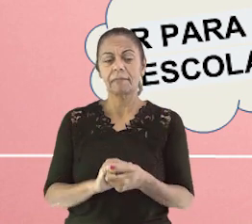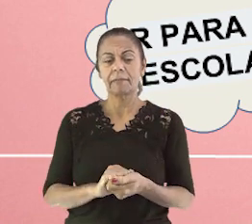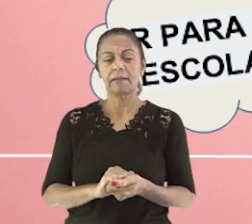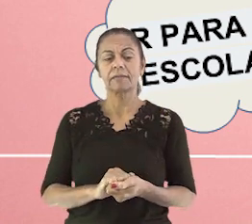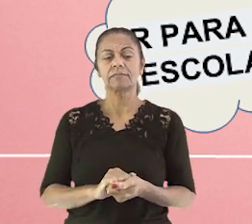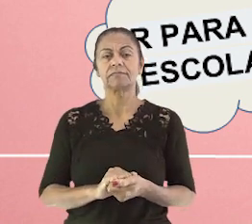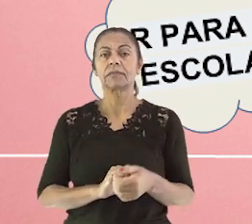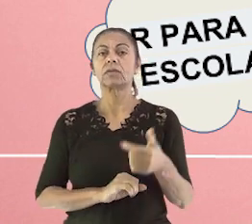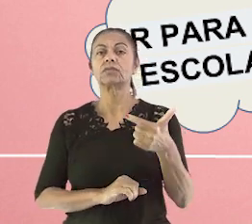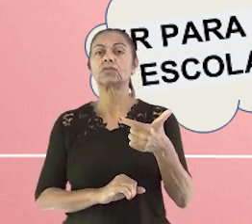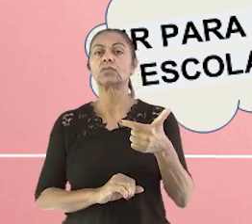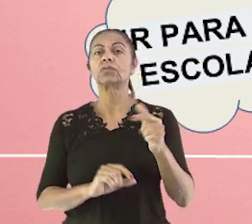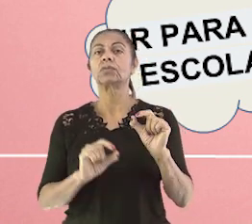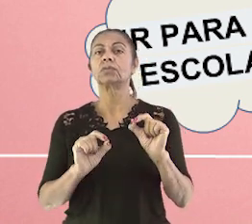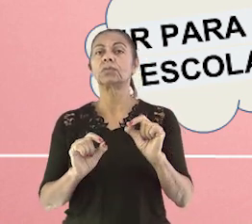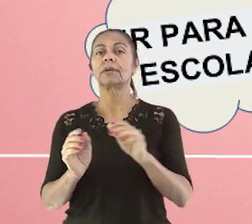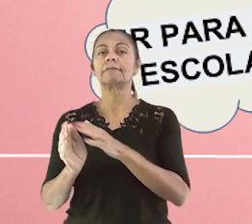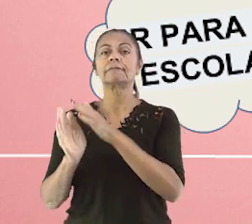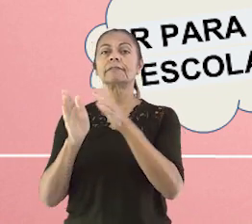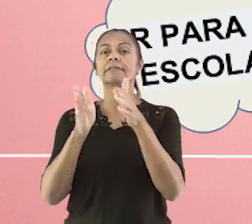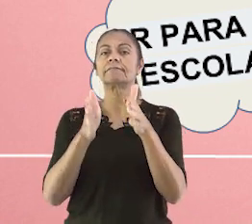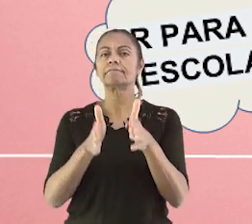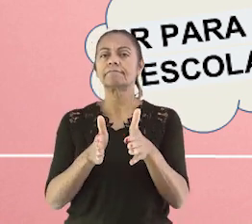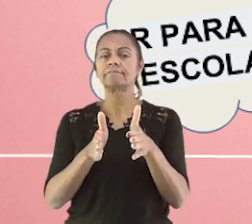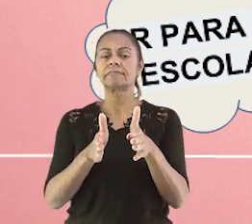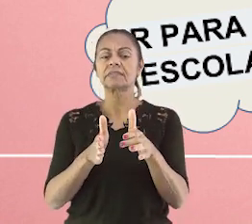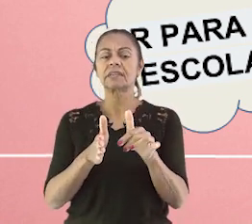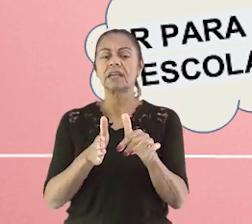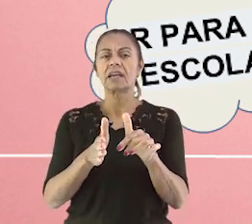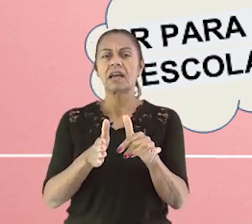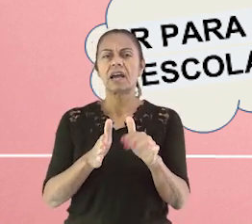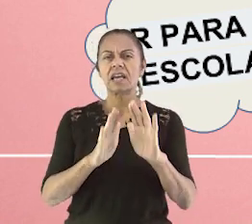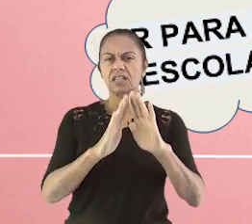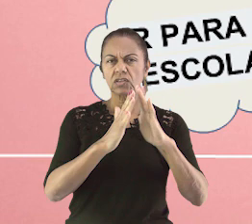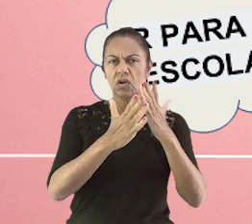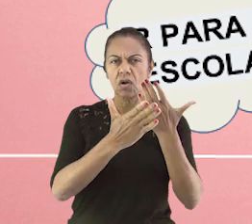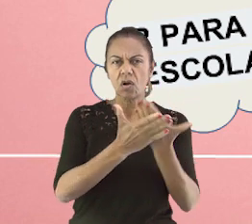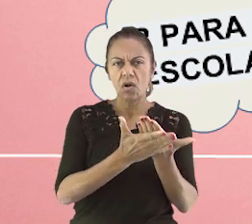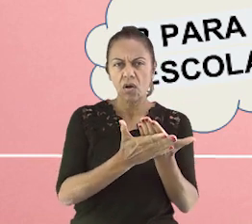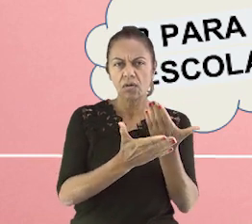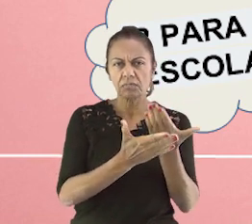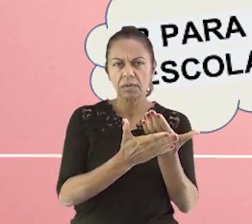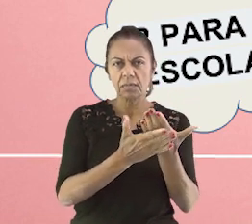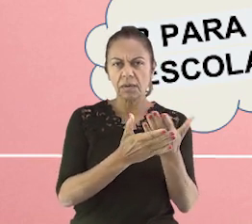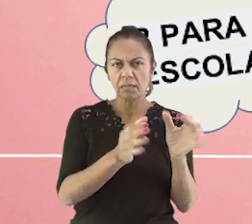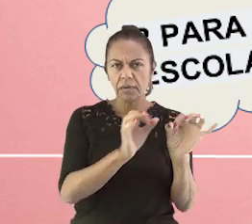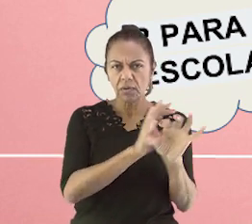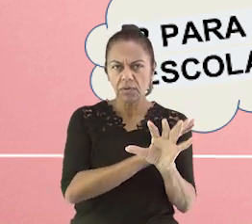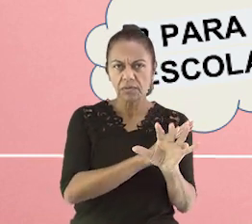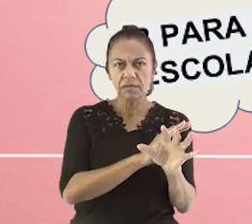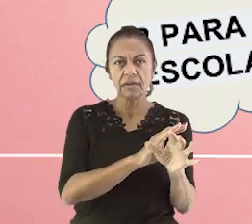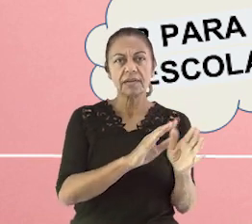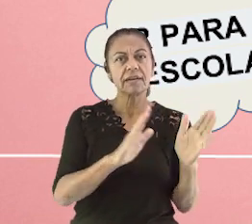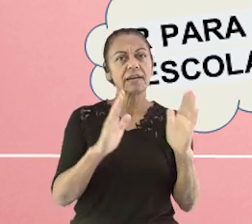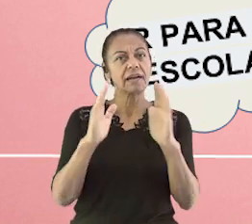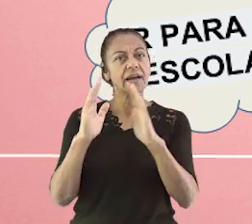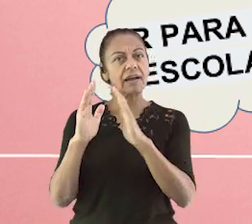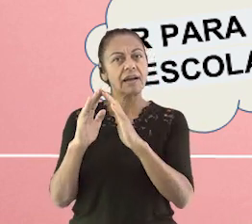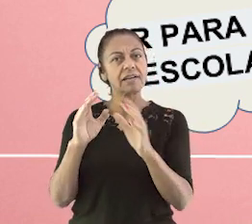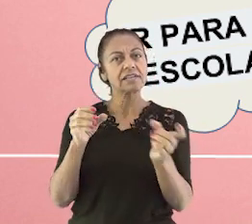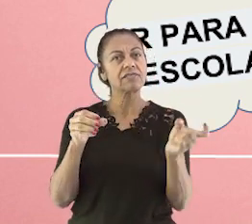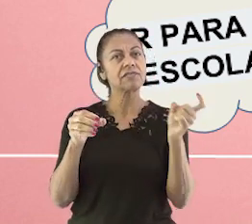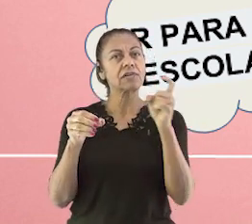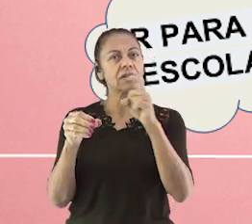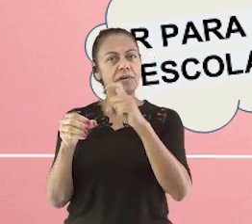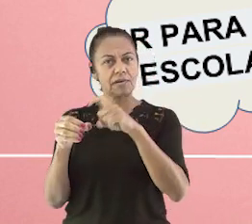certo? Vamos para o segundo. Segundo, quando eu retornar da escola, almoçar, que